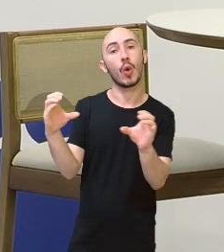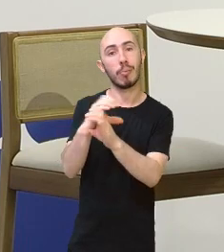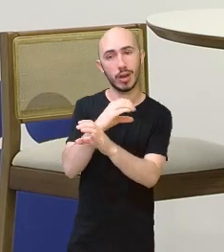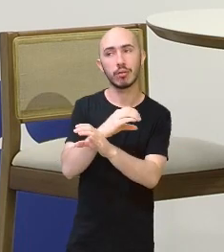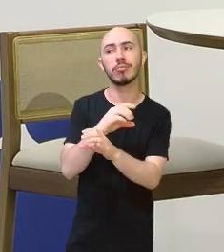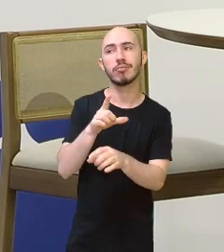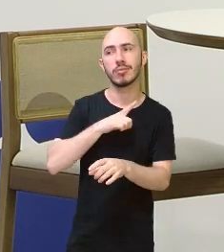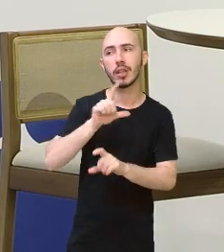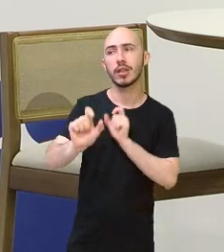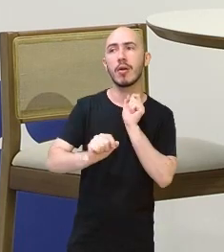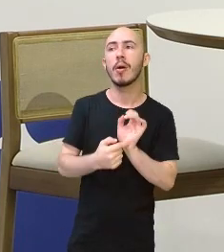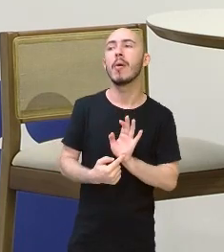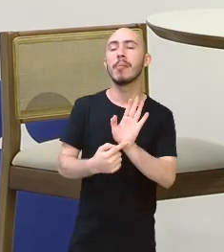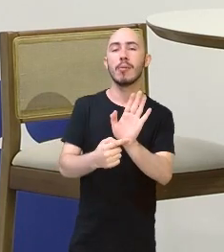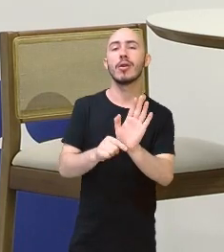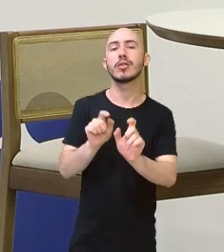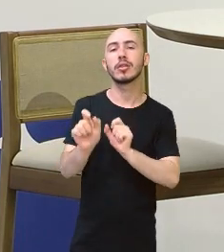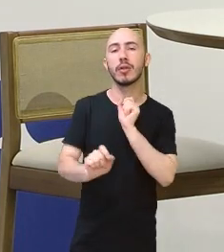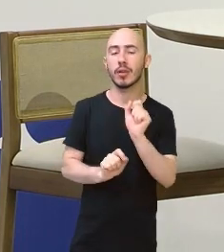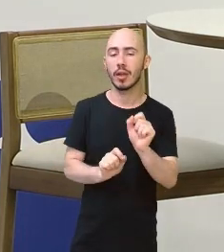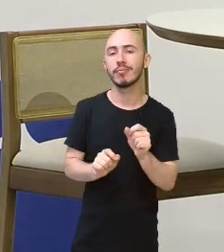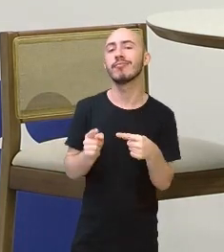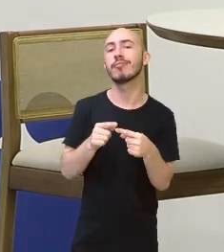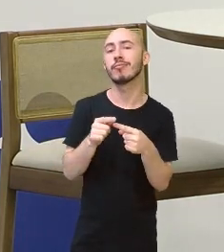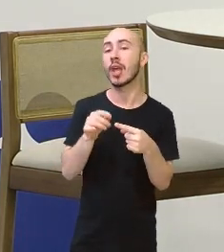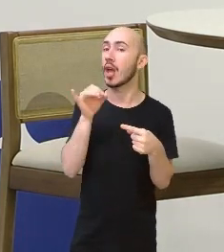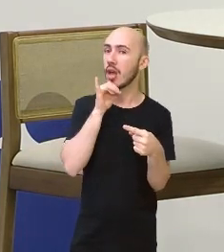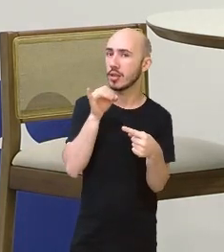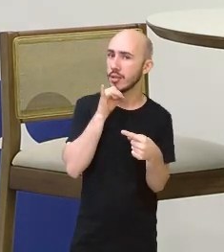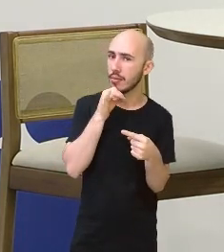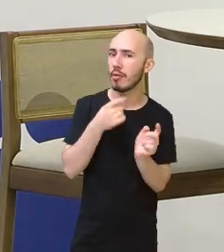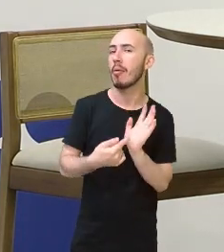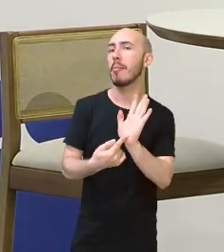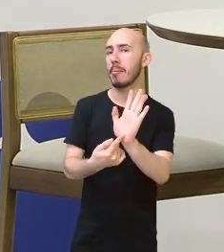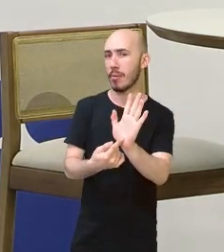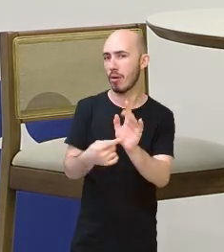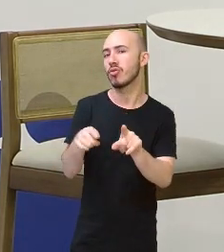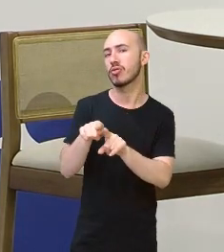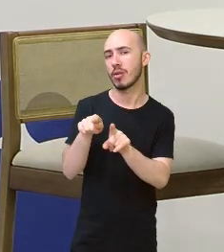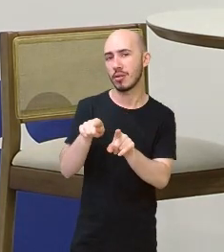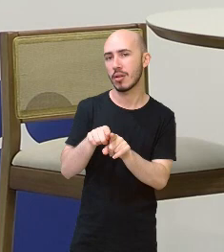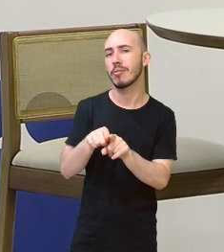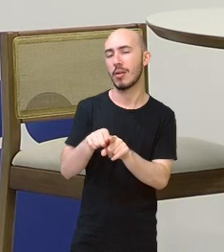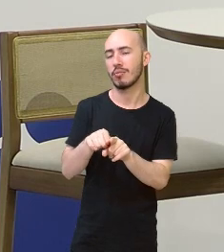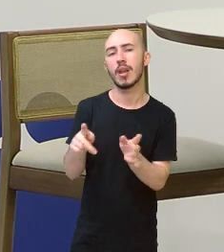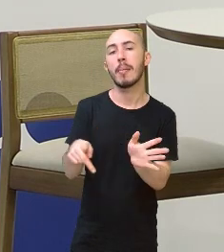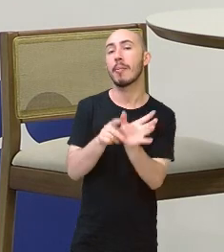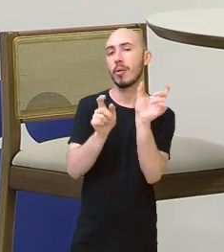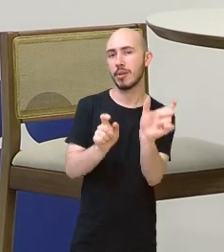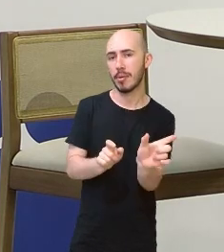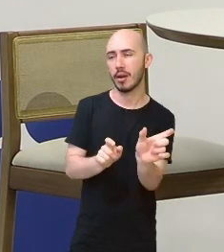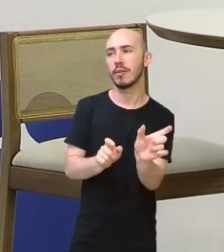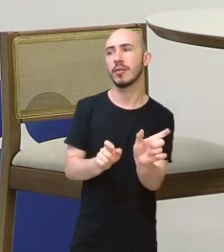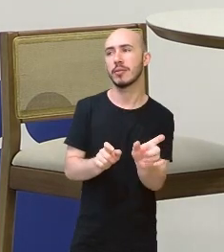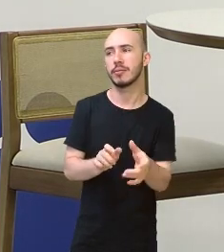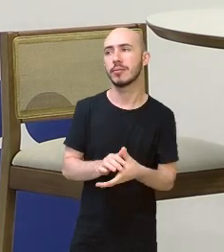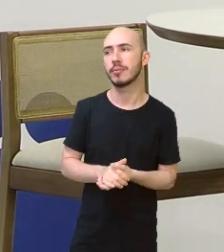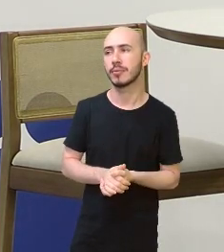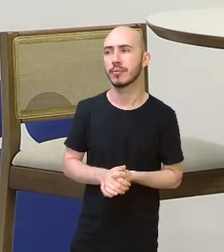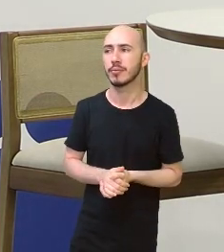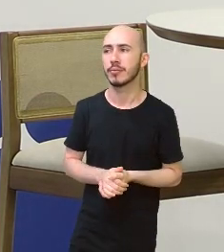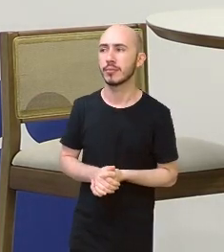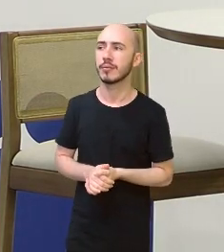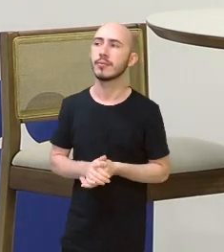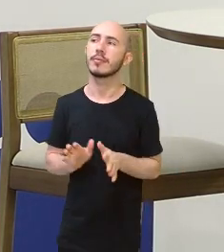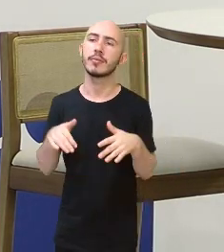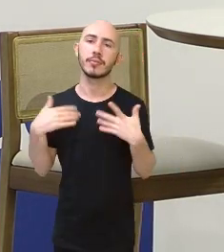mesmo. Ele traz também aqui, ó, exemplo daquela determinada palavra que a gente chama,